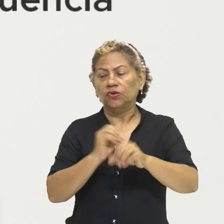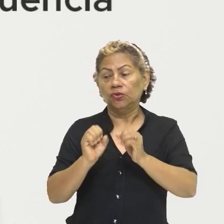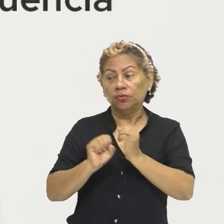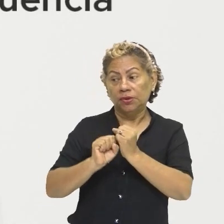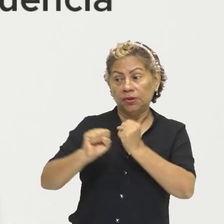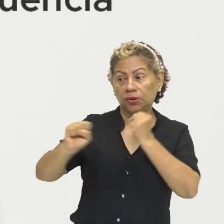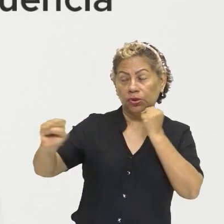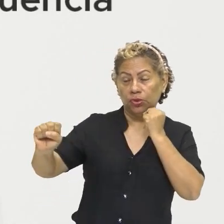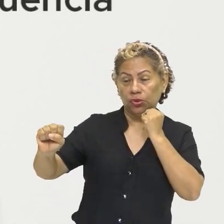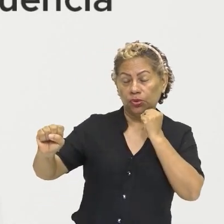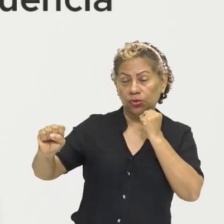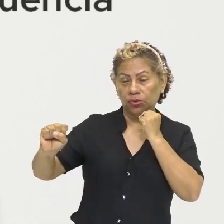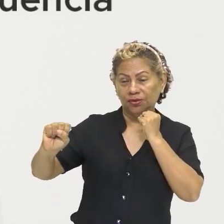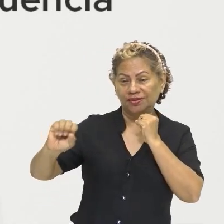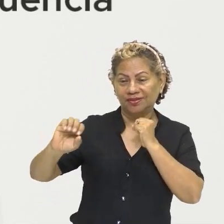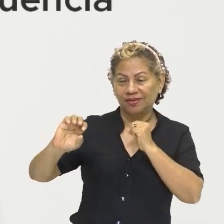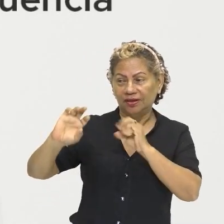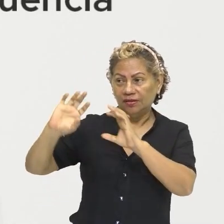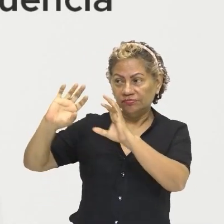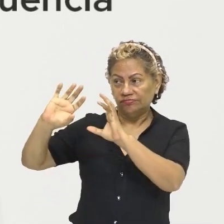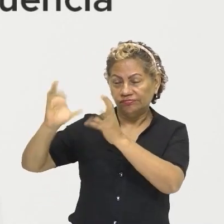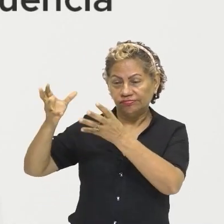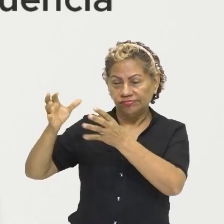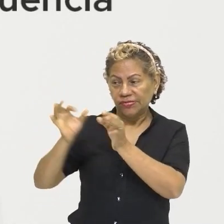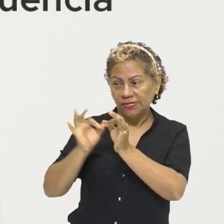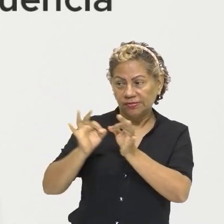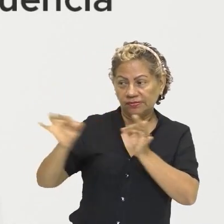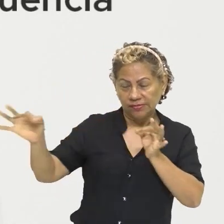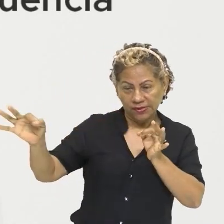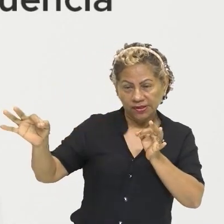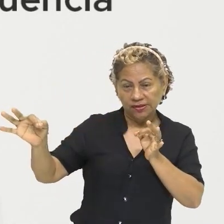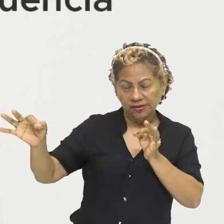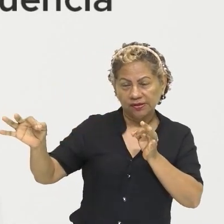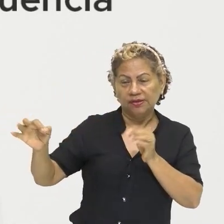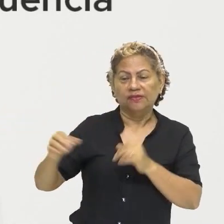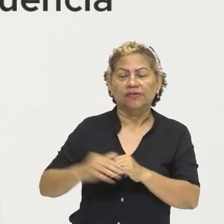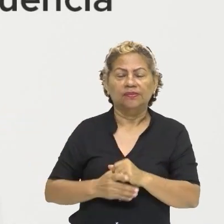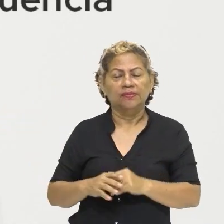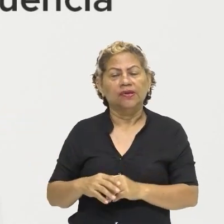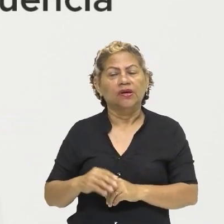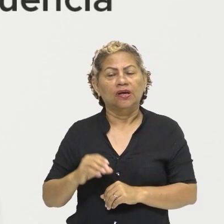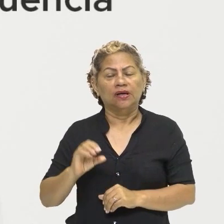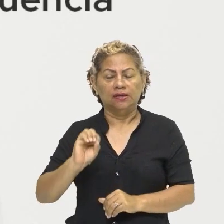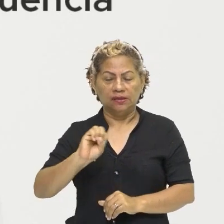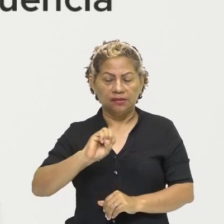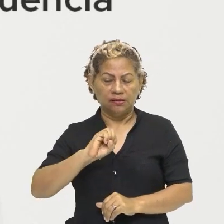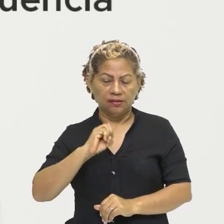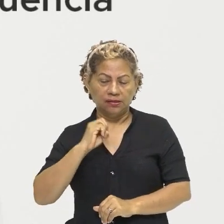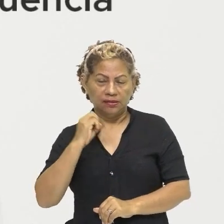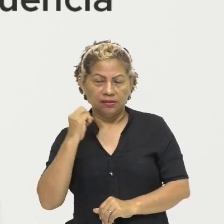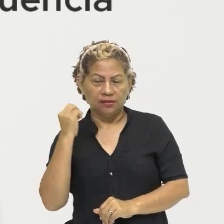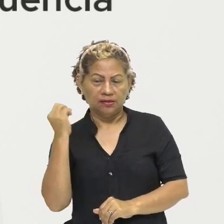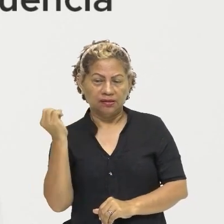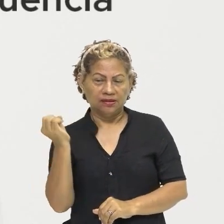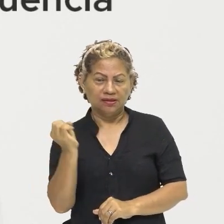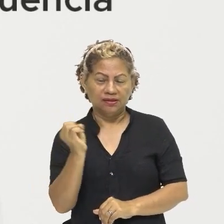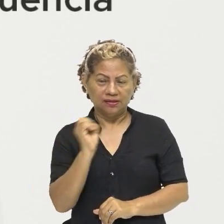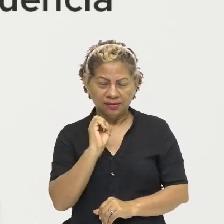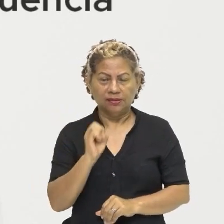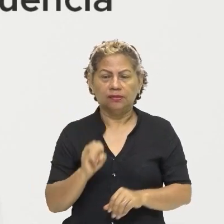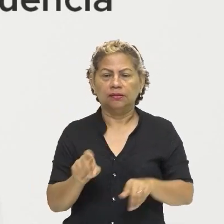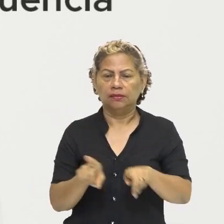estiver do Sol, mais longo será seu período de translação. E, em consequência disso, maior será o seu